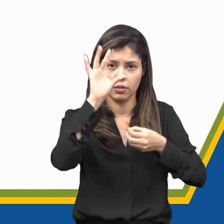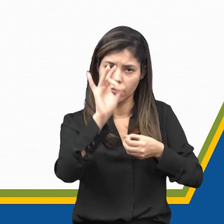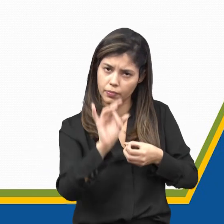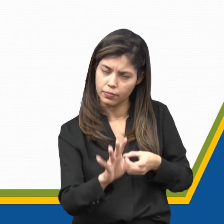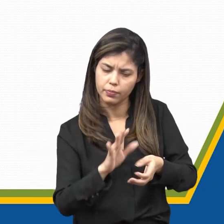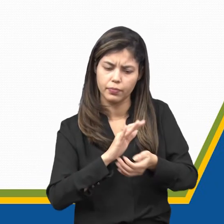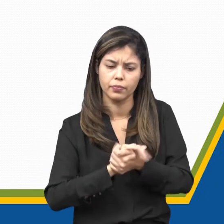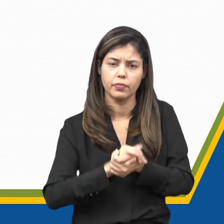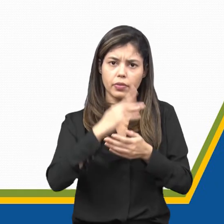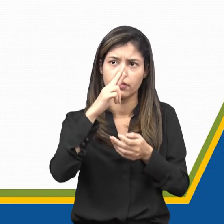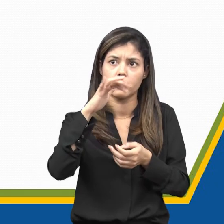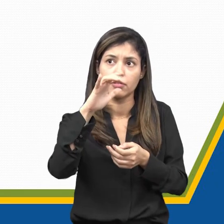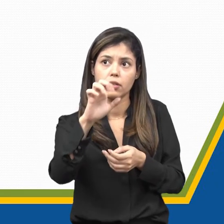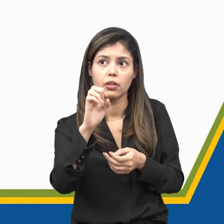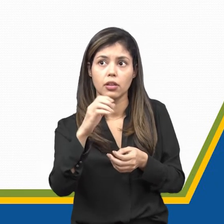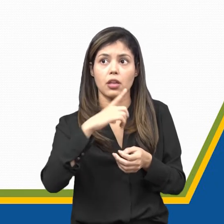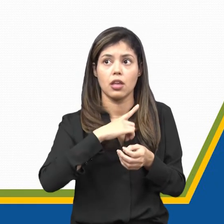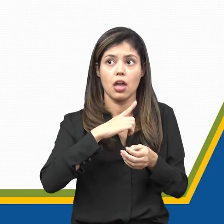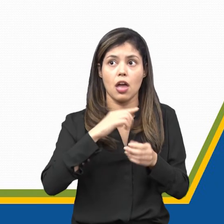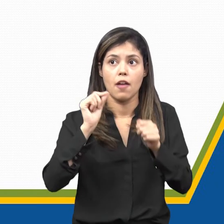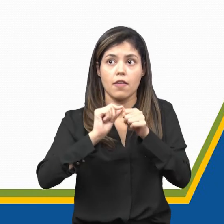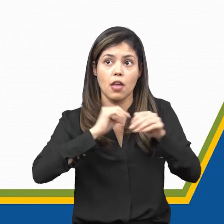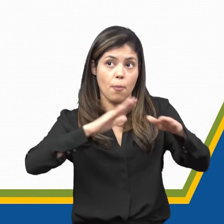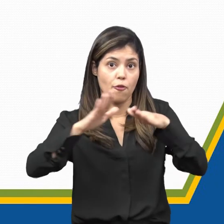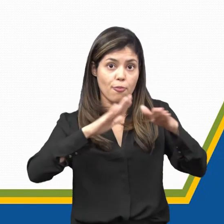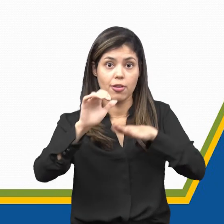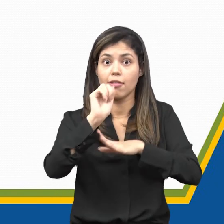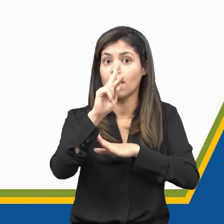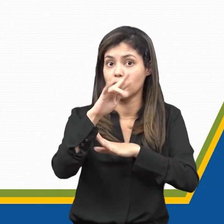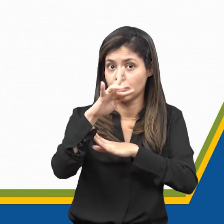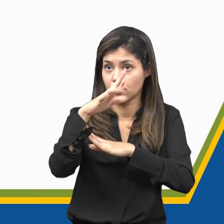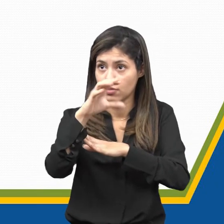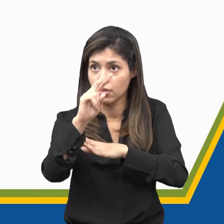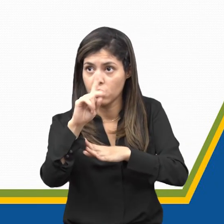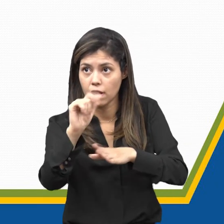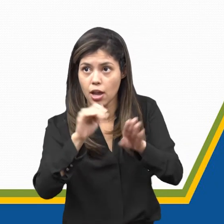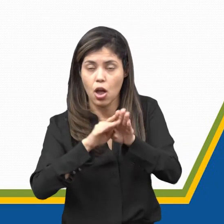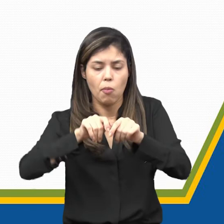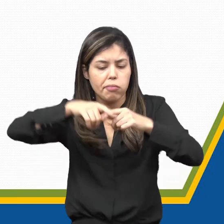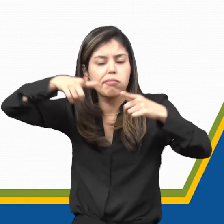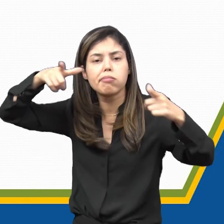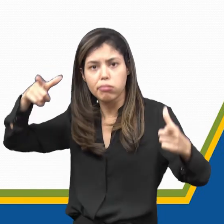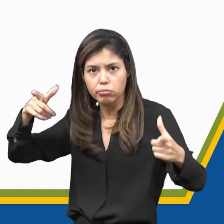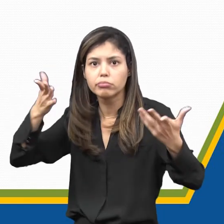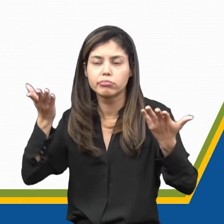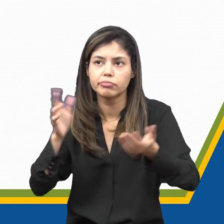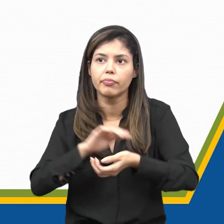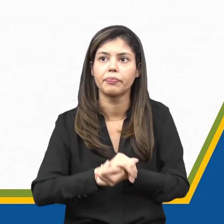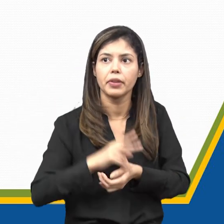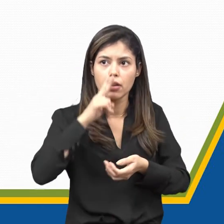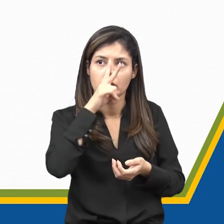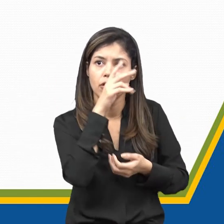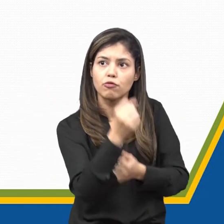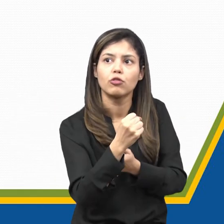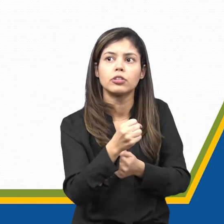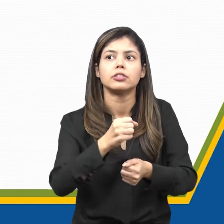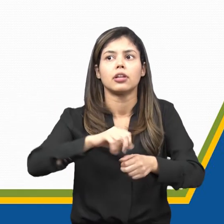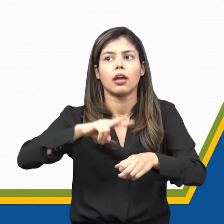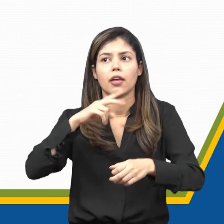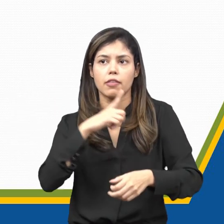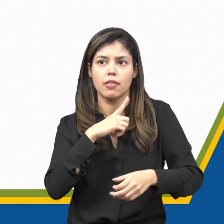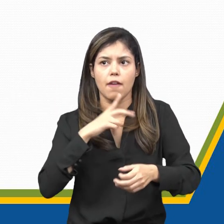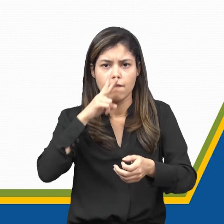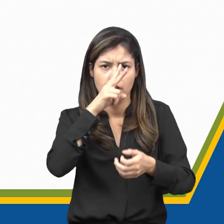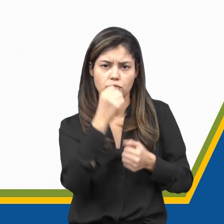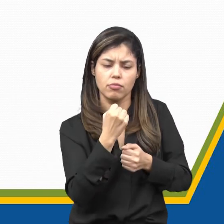retorno para ajudar cada um de vocês. Flexibilidade, capacidade de realizar movimentos articulares na maior amplitude possível. Força é